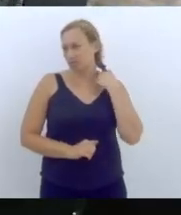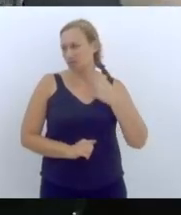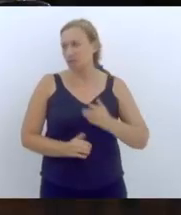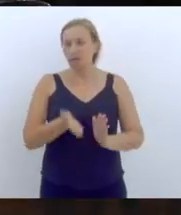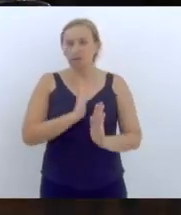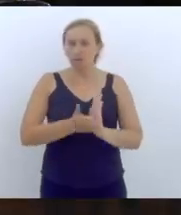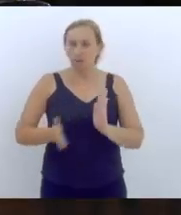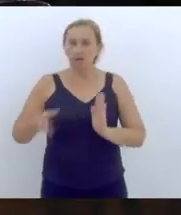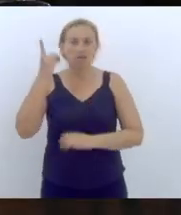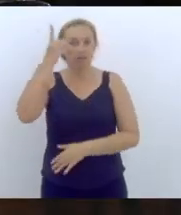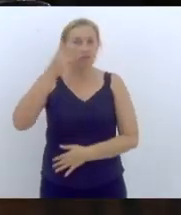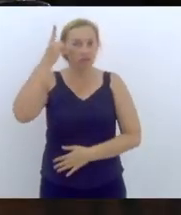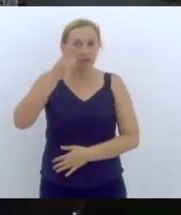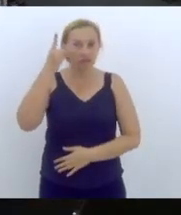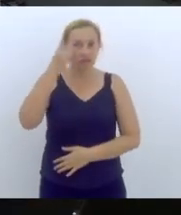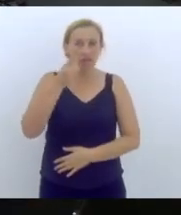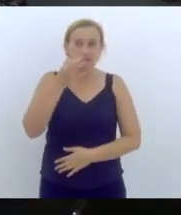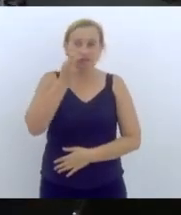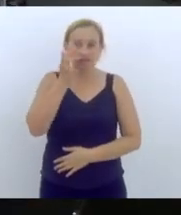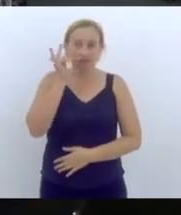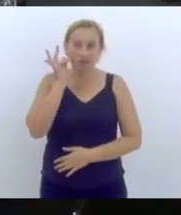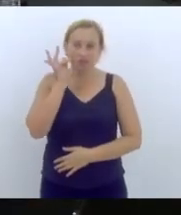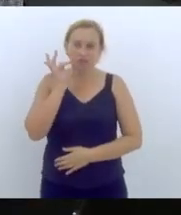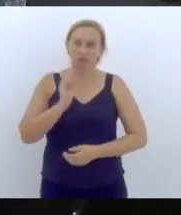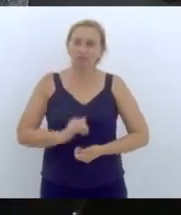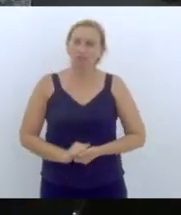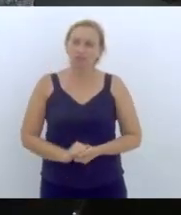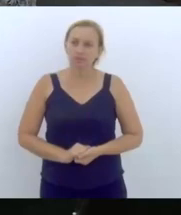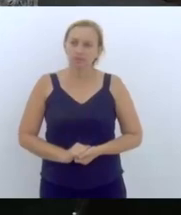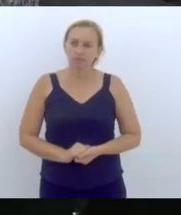Questão de ordem, deputado Flávio Serafini.